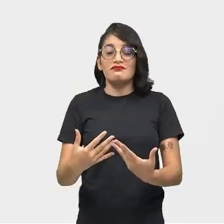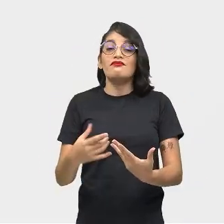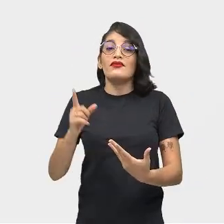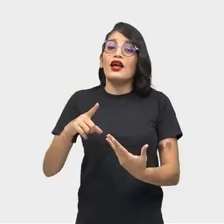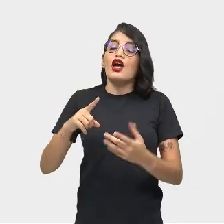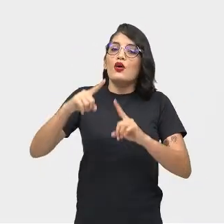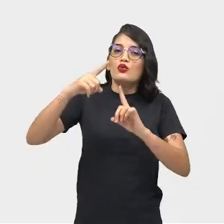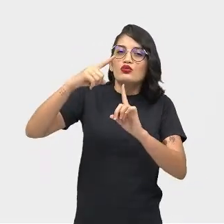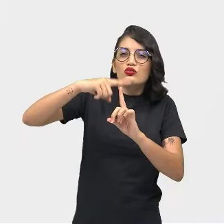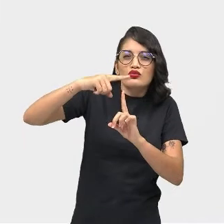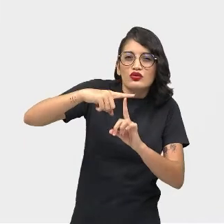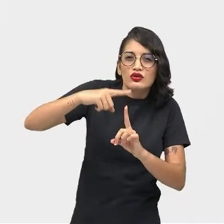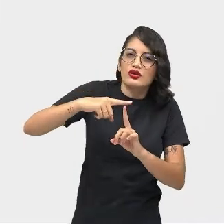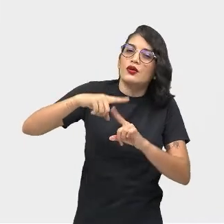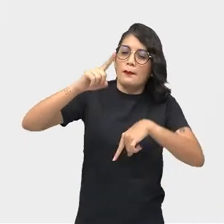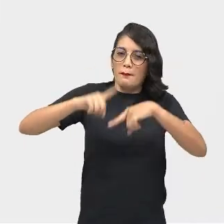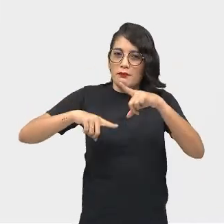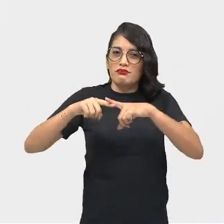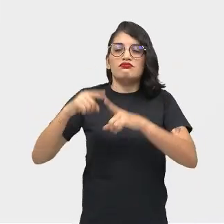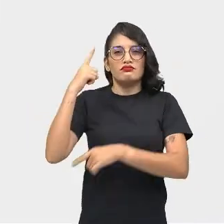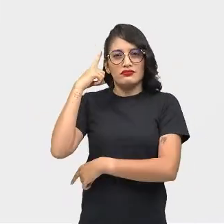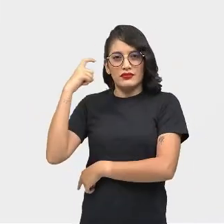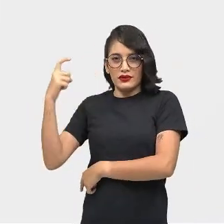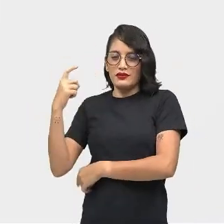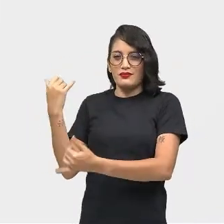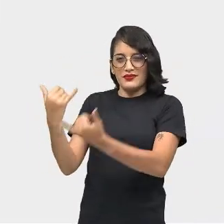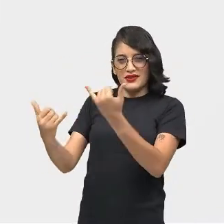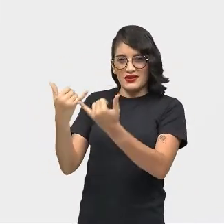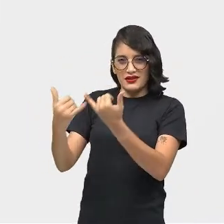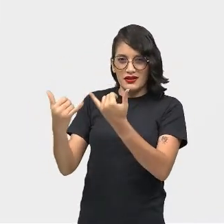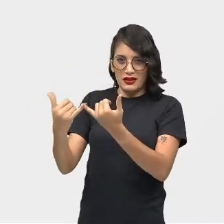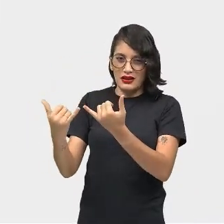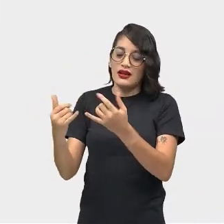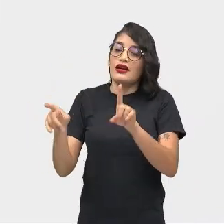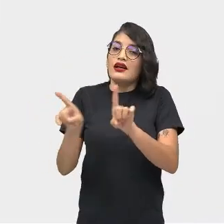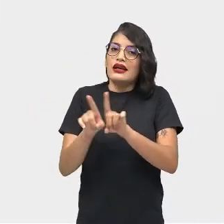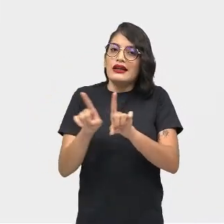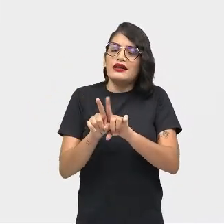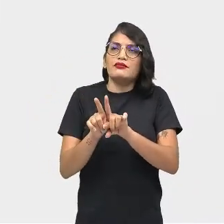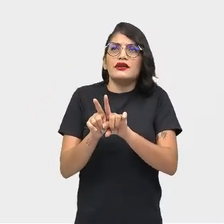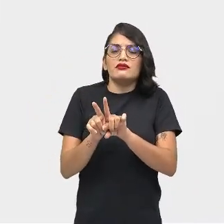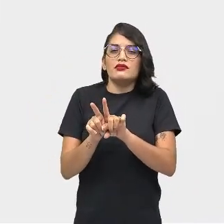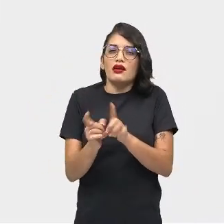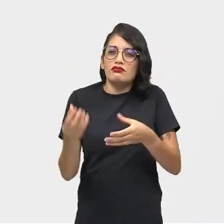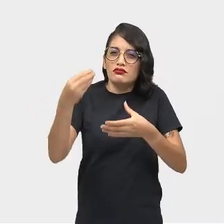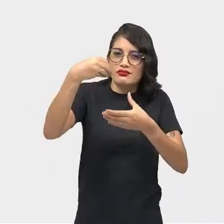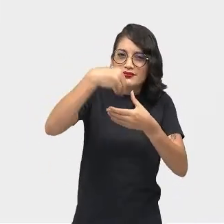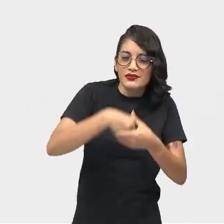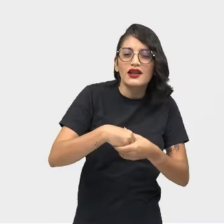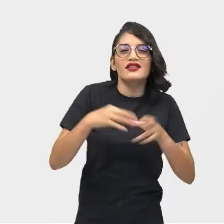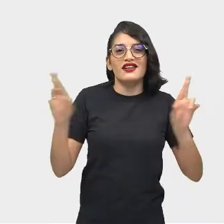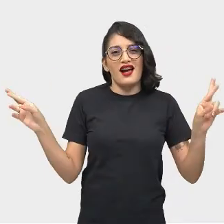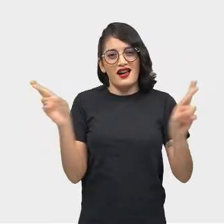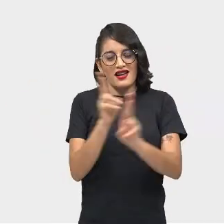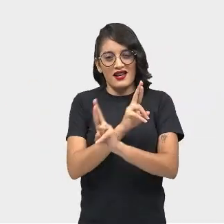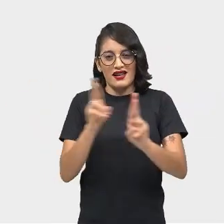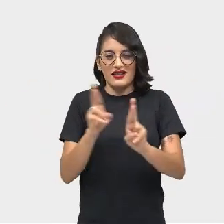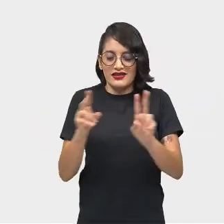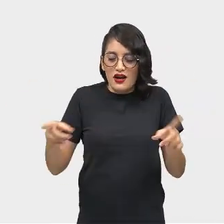recurso sonoro semelhante, por exemplo, e que muito comumente está relacionado